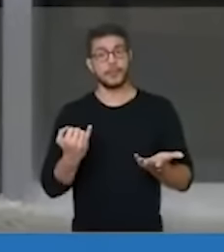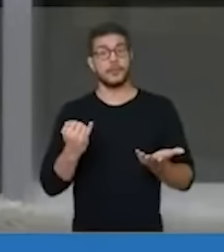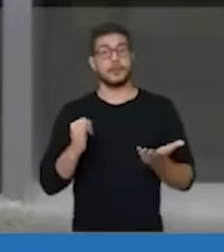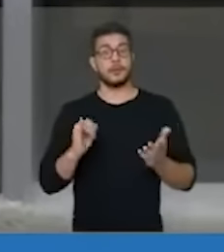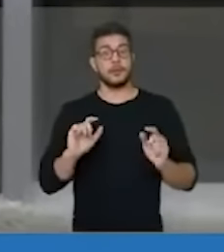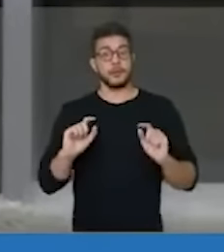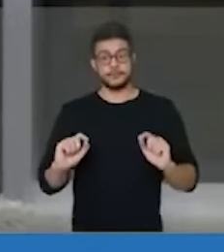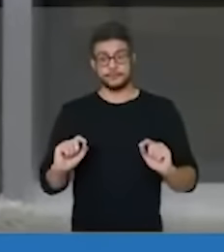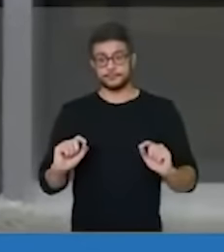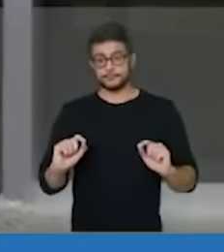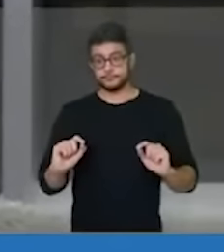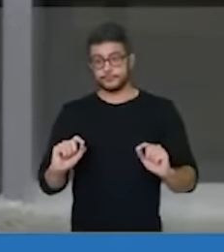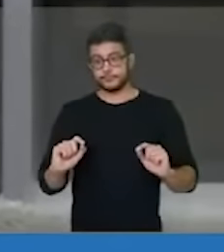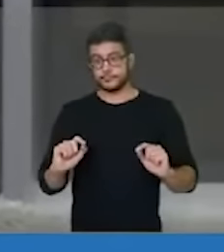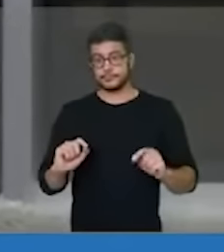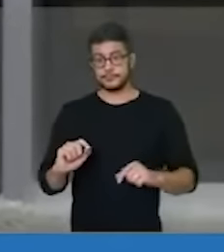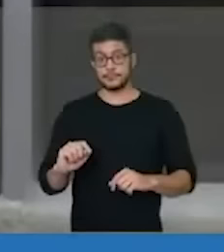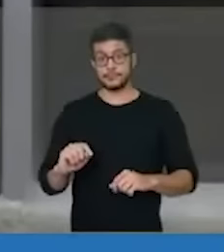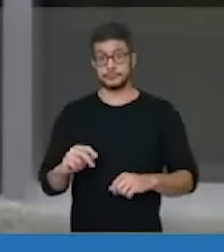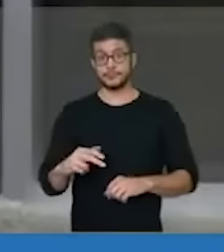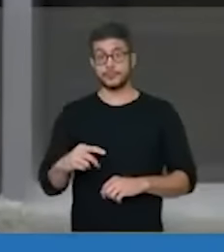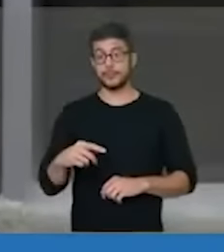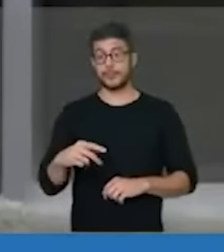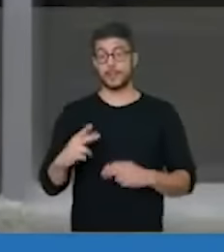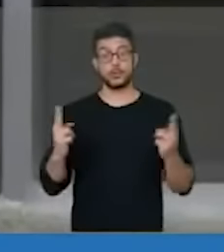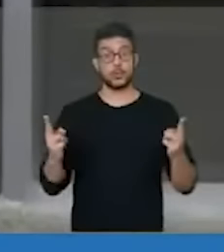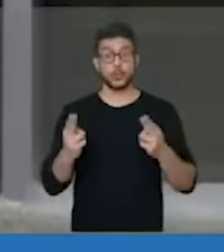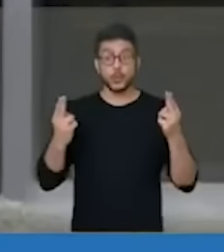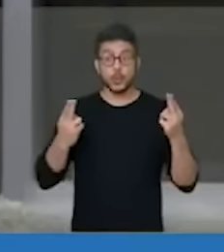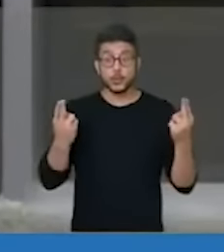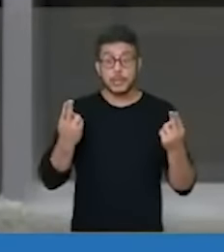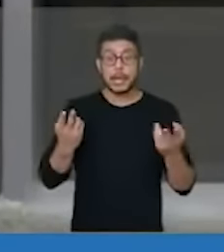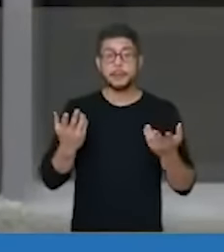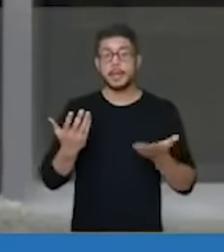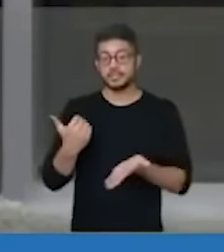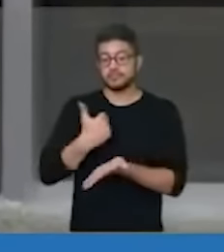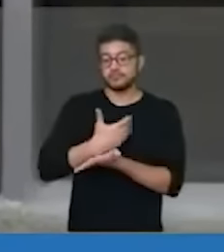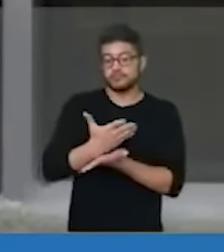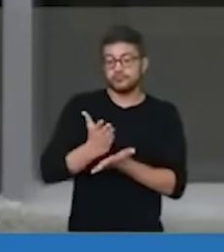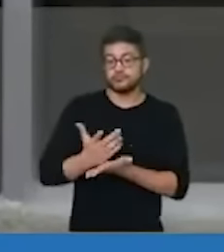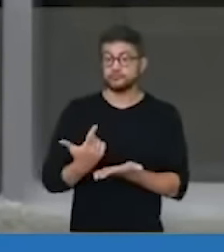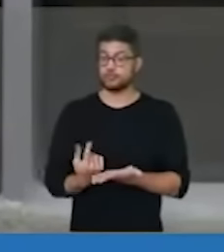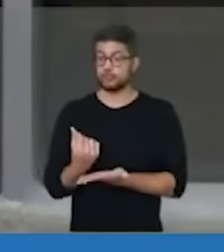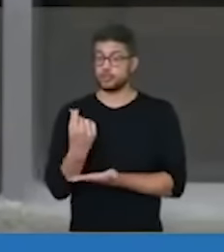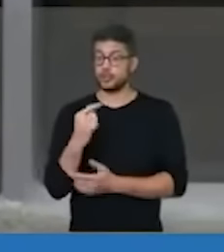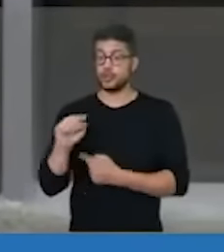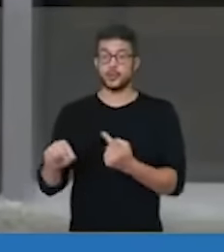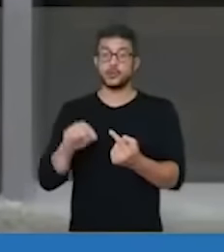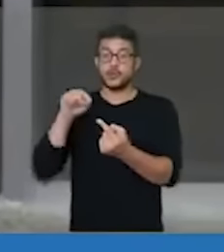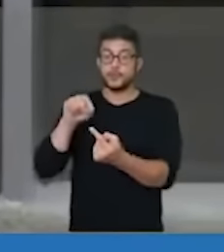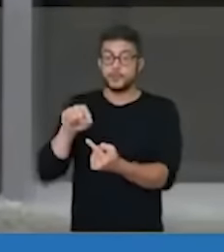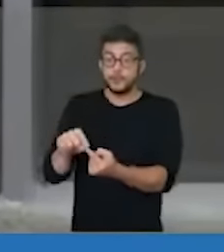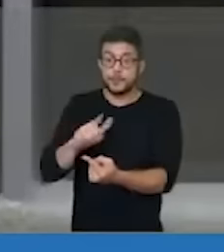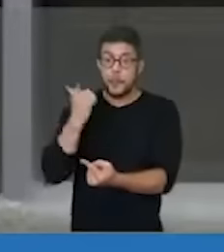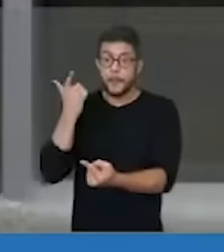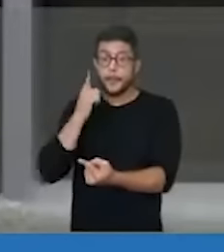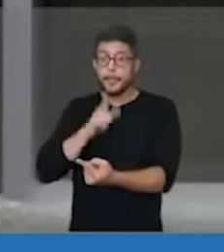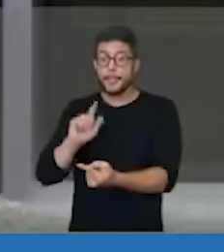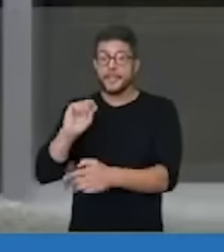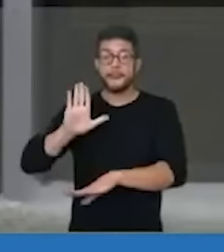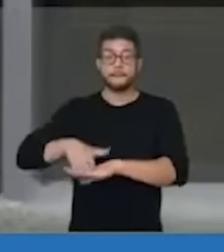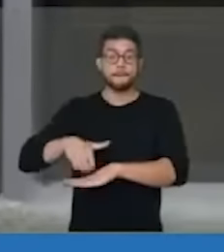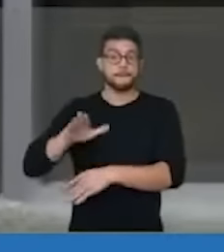podemos aceitar fazer emendas com o objetivo de fidelizar curral eleitoral e reproduzir mandato. Temos